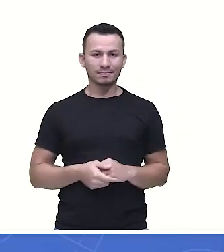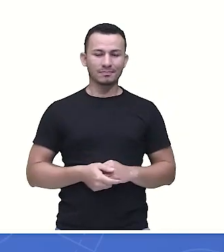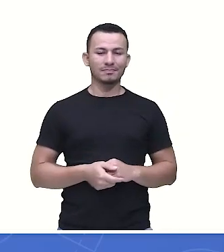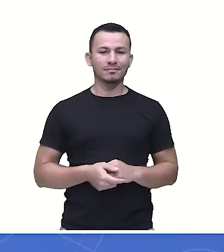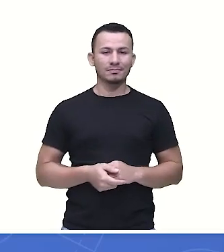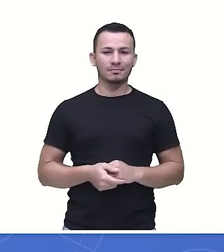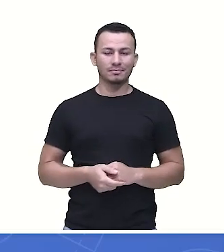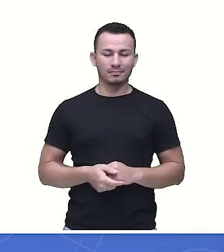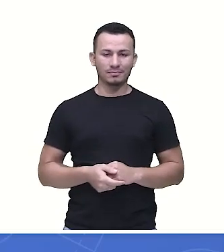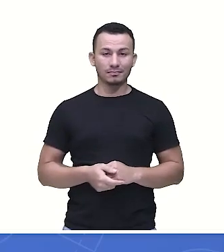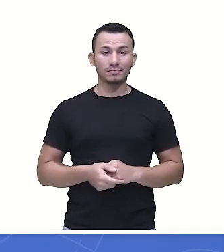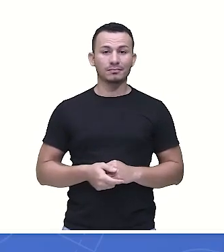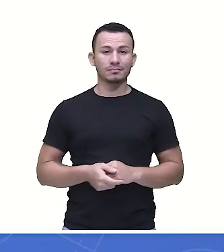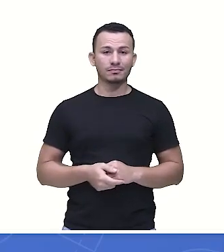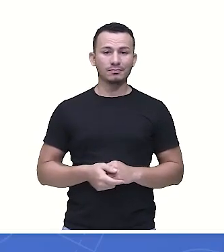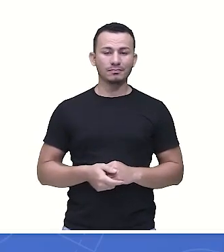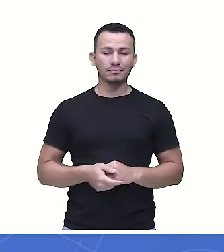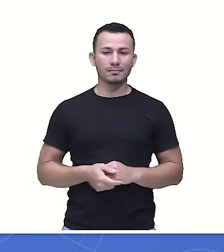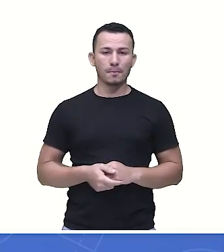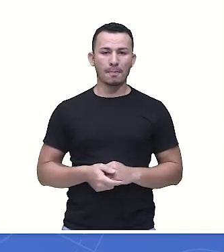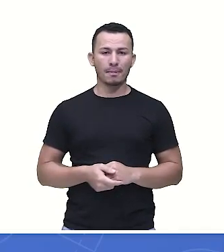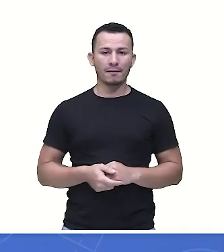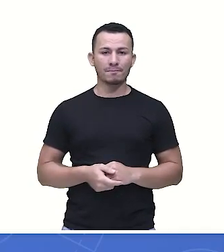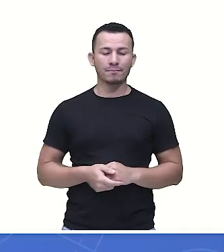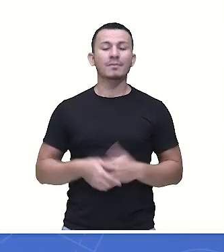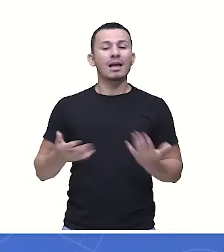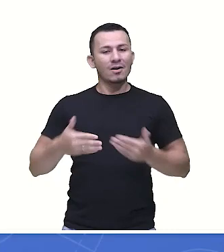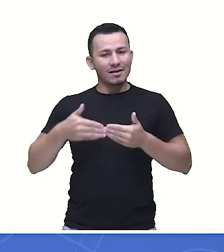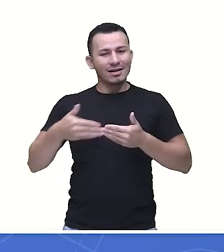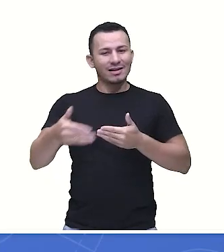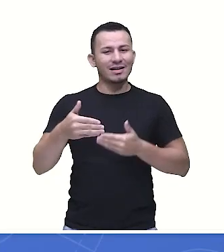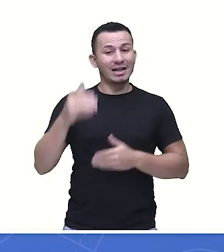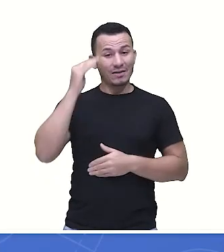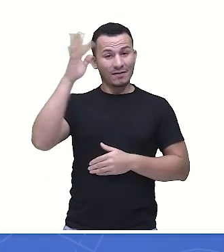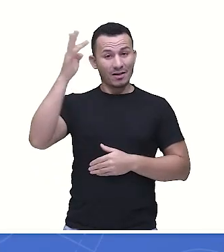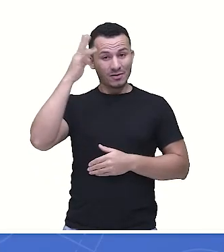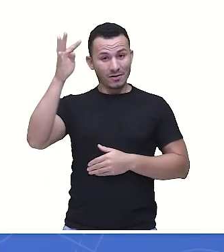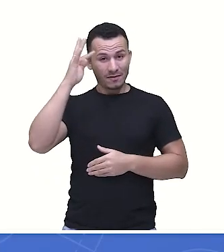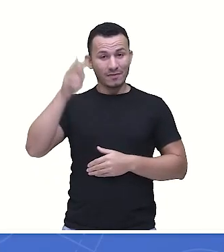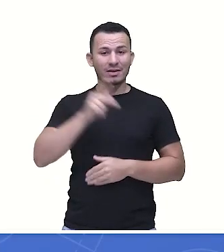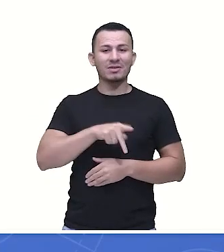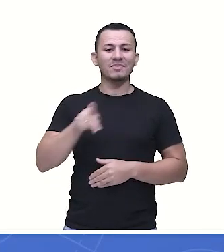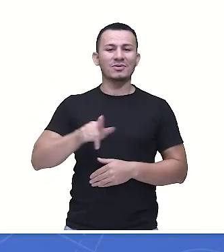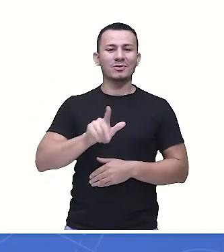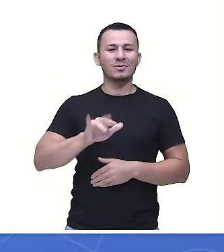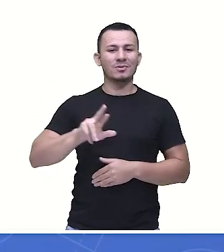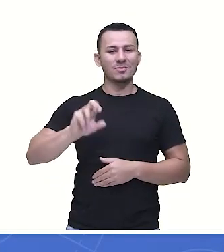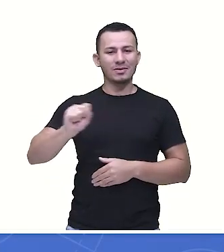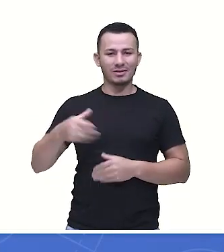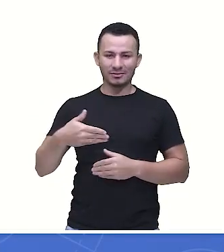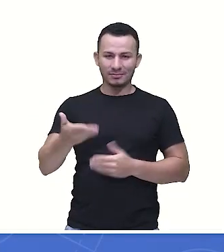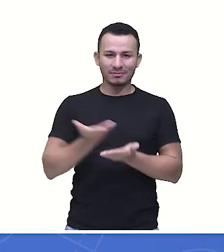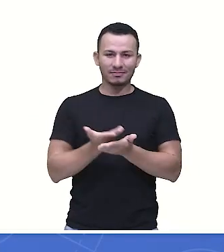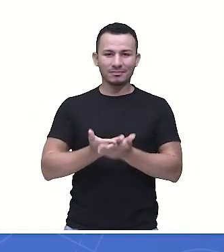então, agora ficar com filosofia com o professor Luiz.